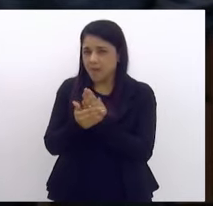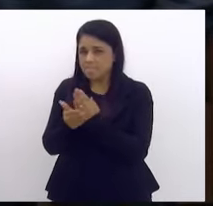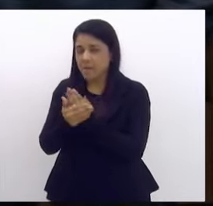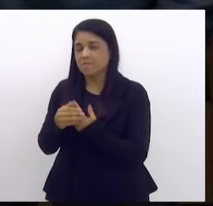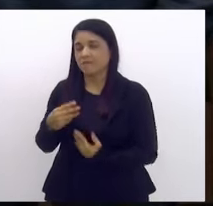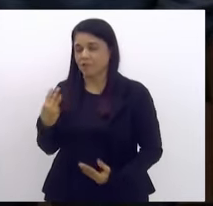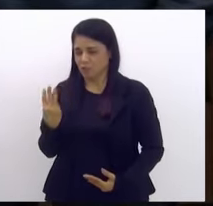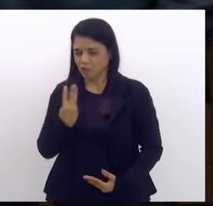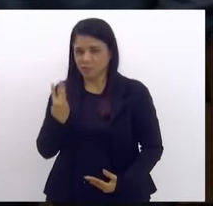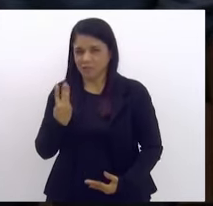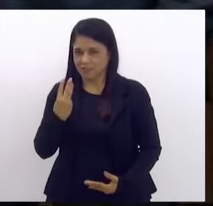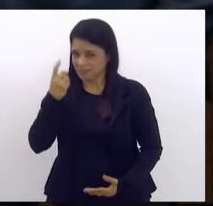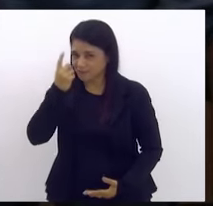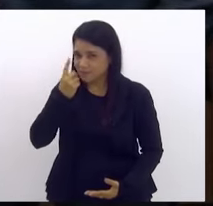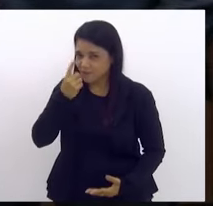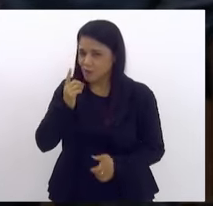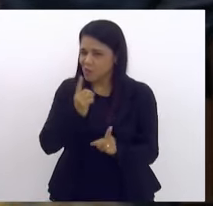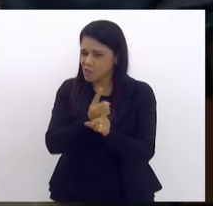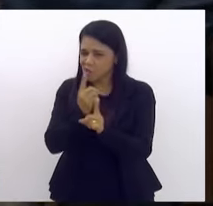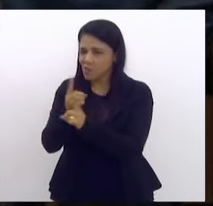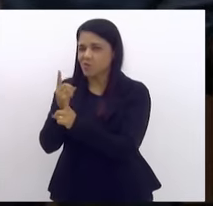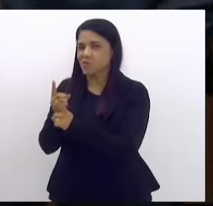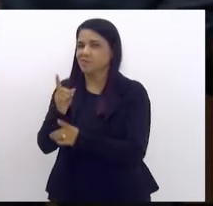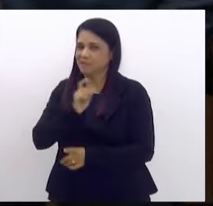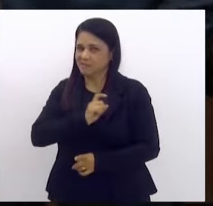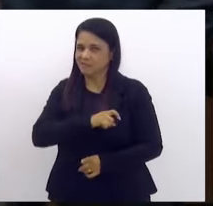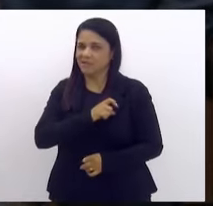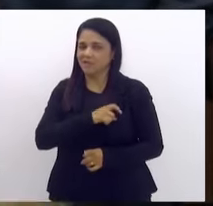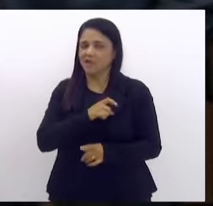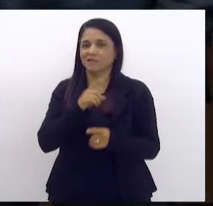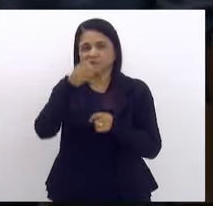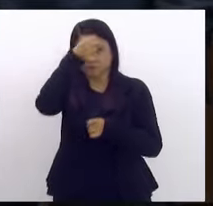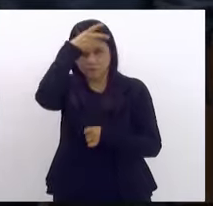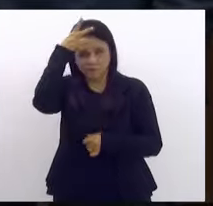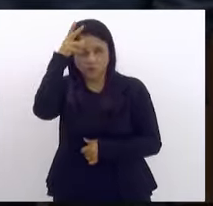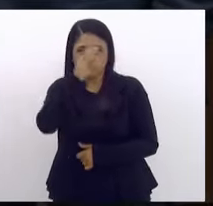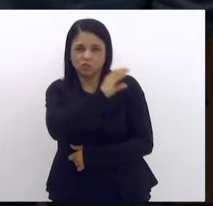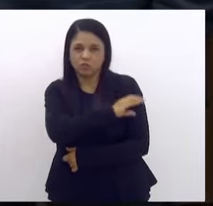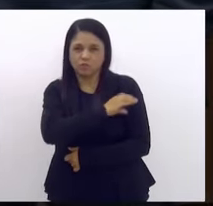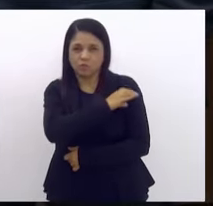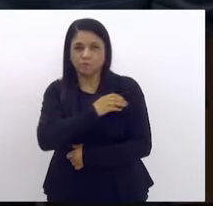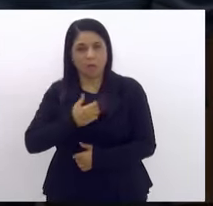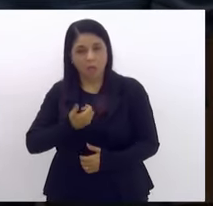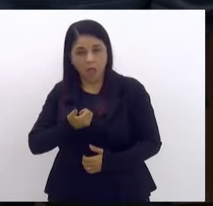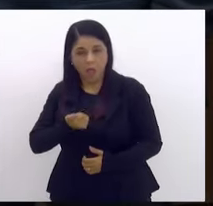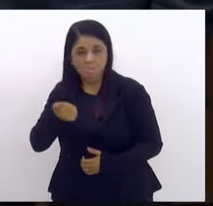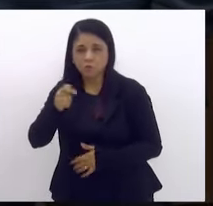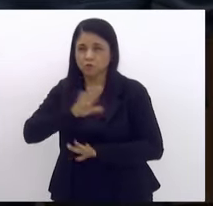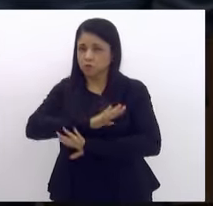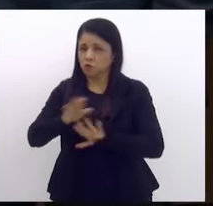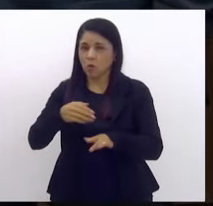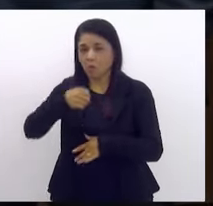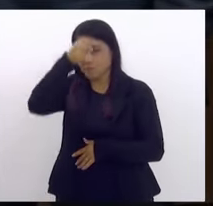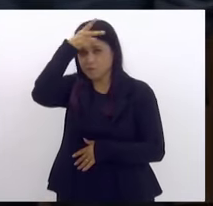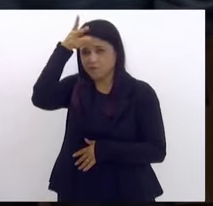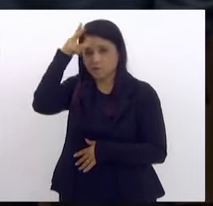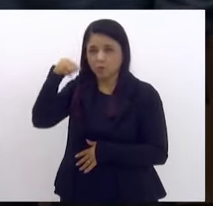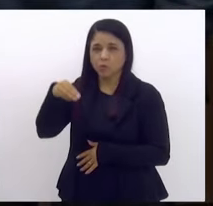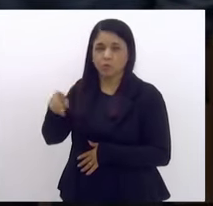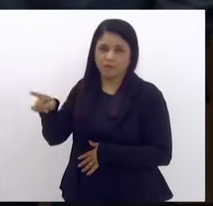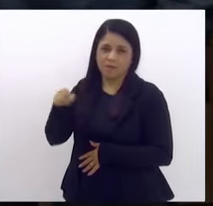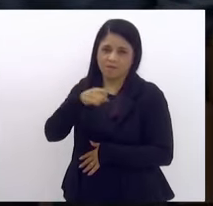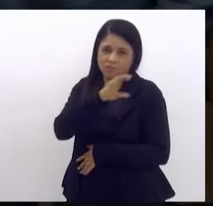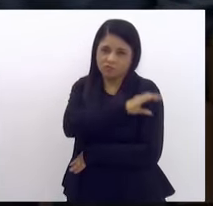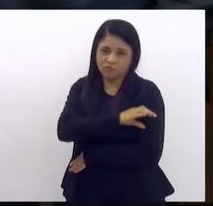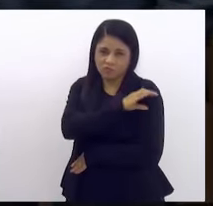encontraram essa sacanagem que acontece na Prefeitura de Campos. Fica aqui o nosso repúdio ao prefeito mimadinho que reza na cartilha,